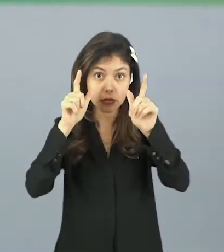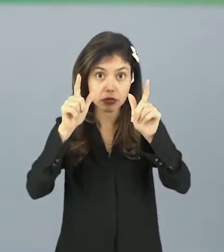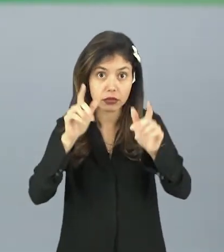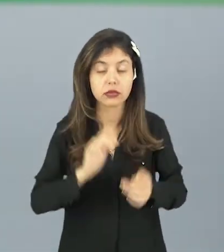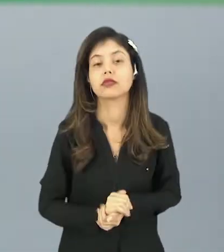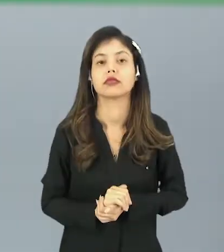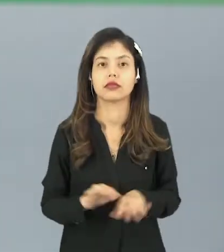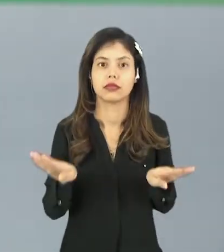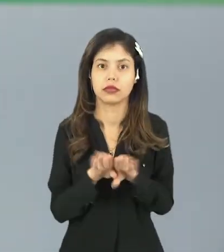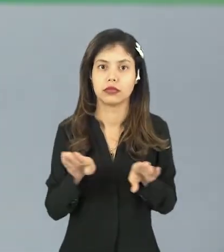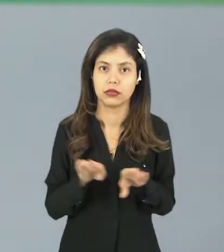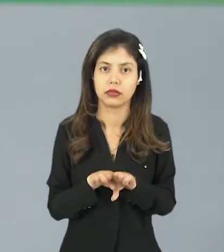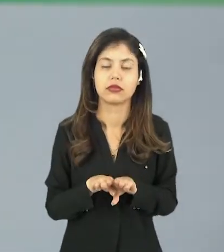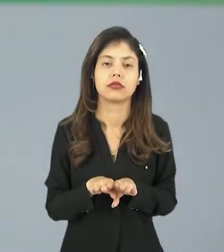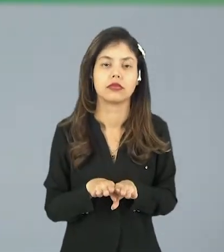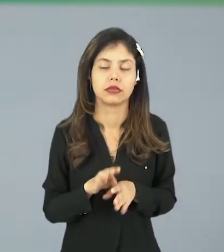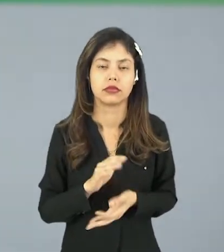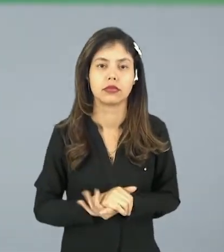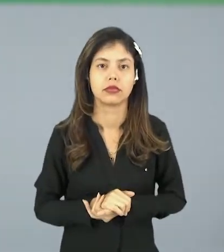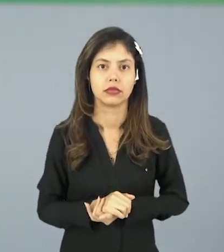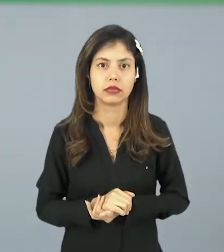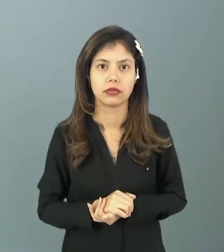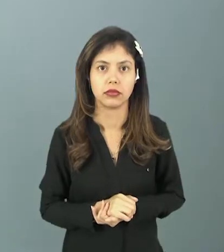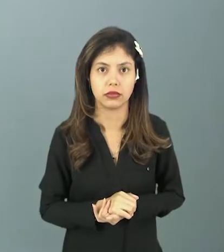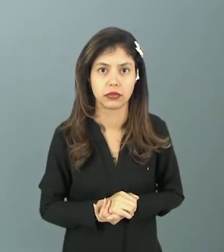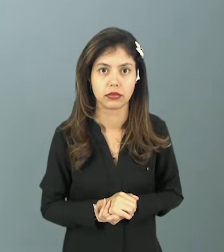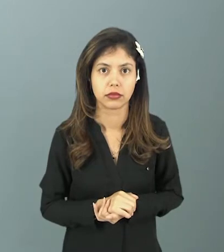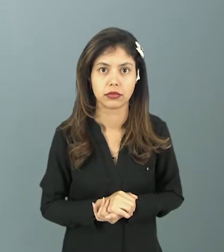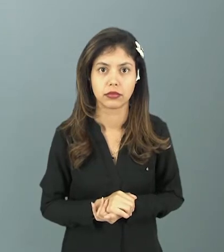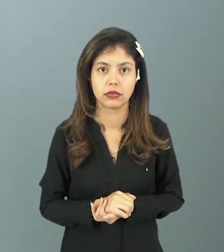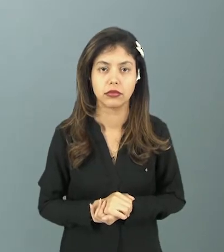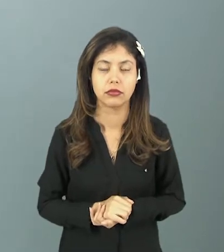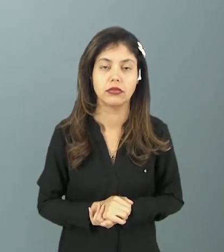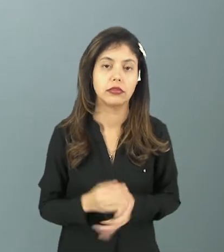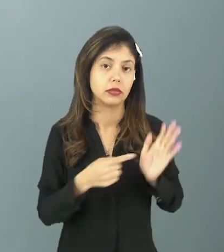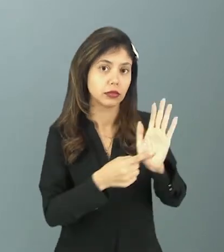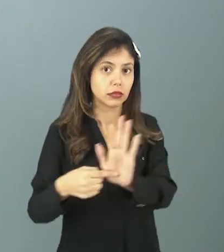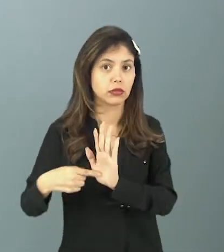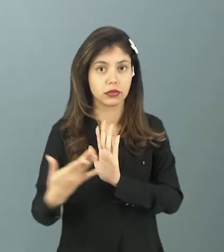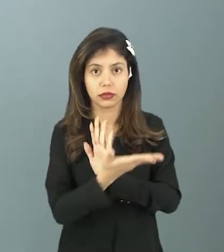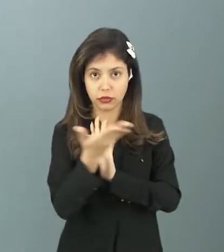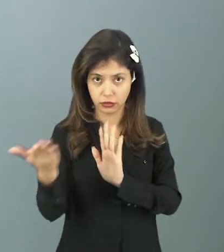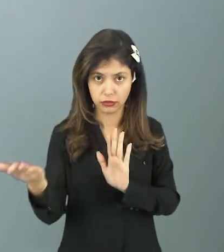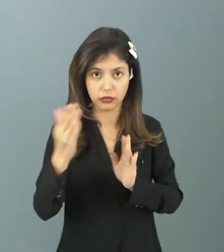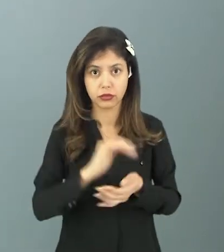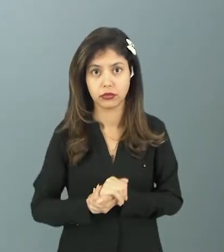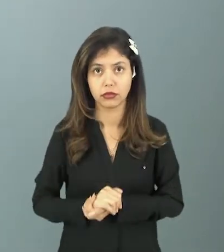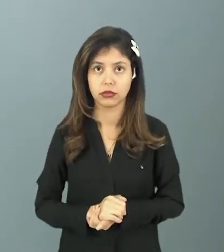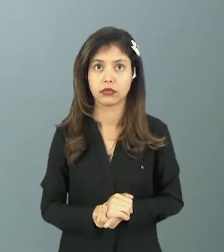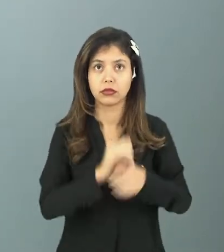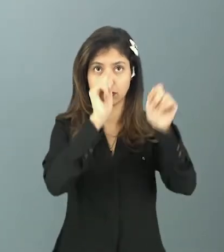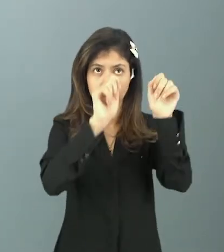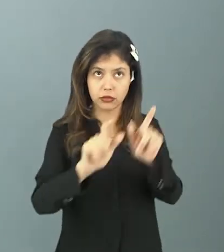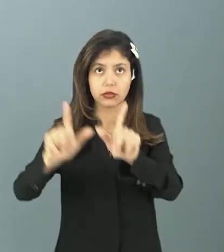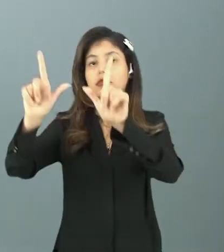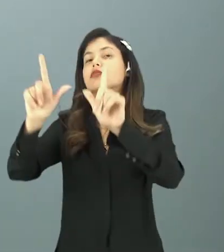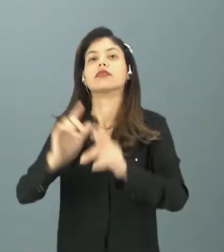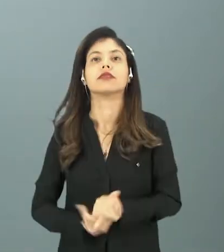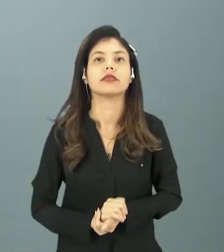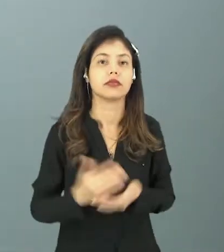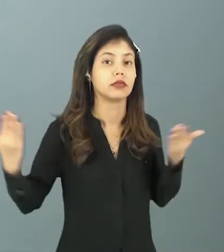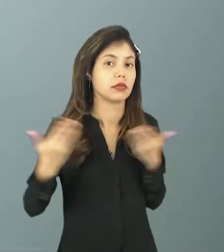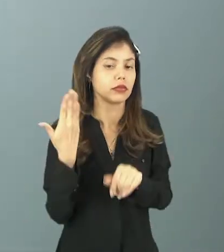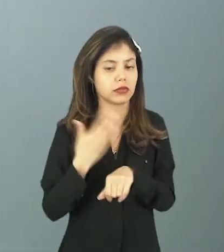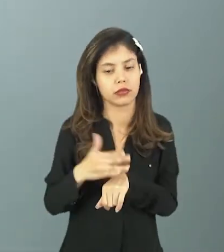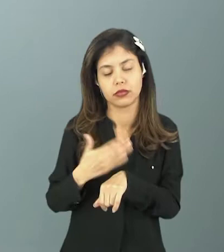dicionário que a gente está consultando também, ok? Então, eu vou apresentar para vocês exatamente essa página que eu mostrei na telinha para você. Agora,